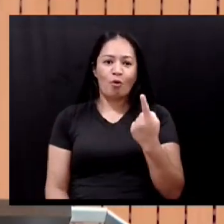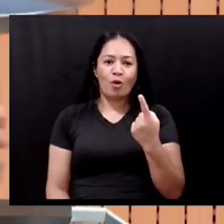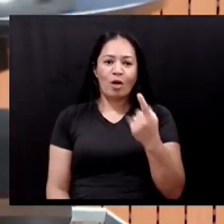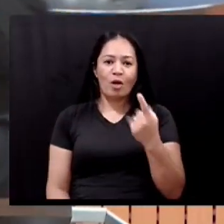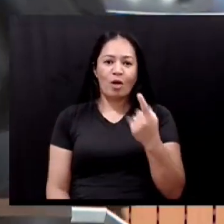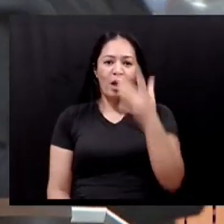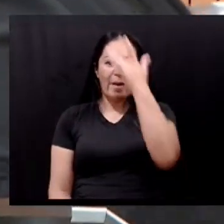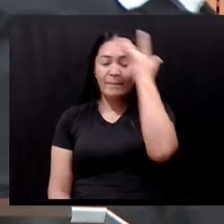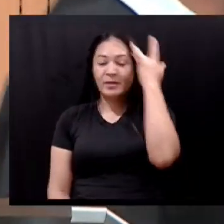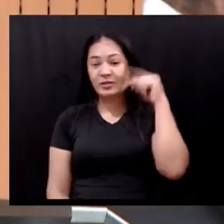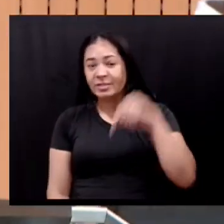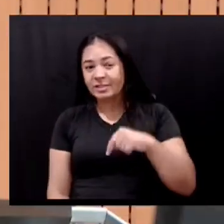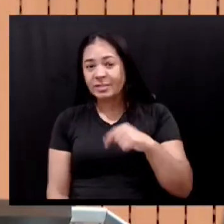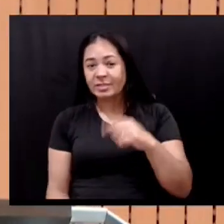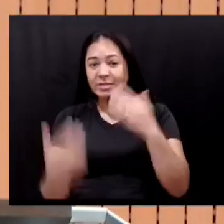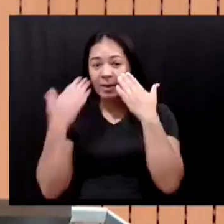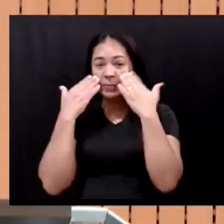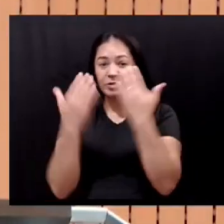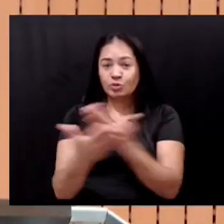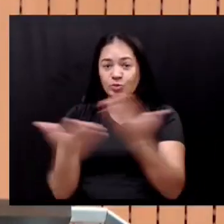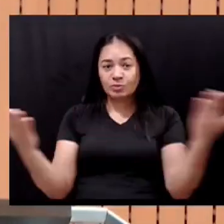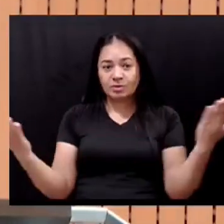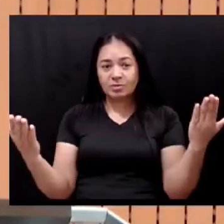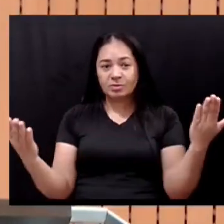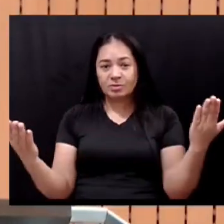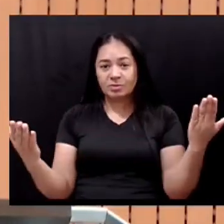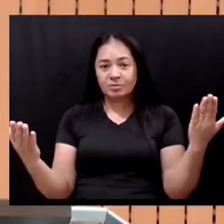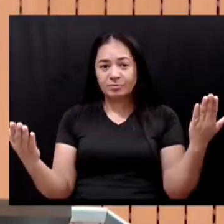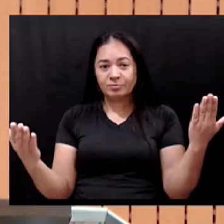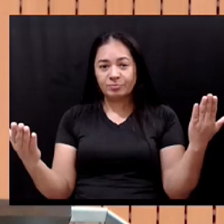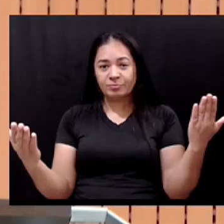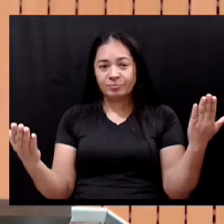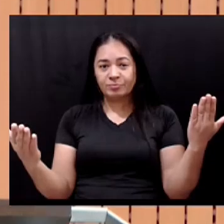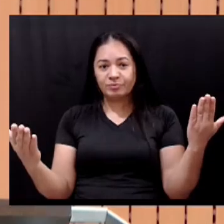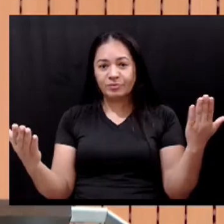vocês não é o indivíduo Orestes,